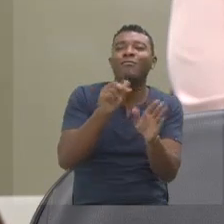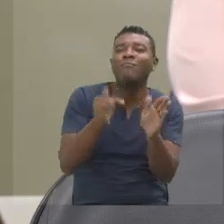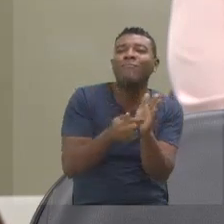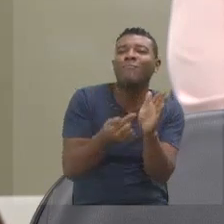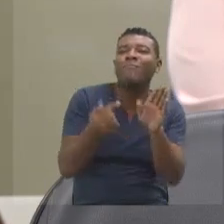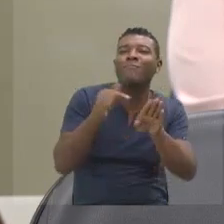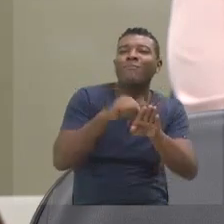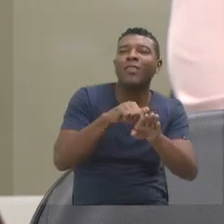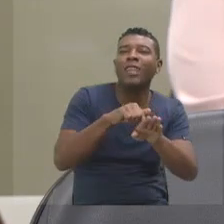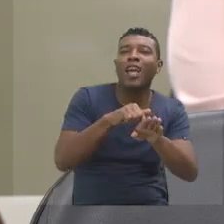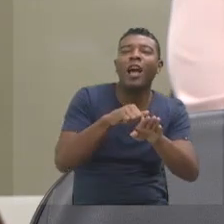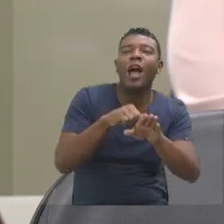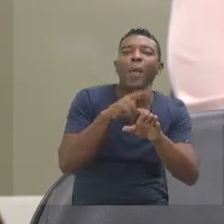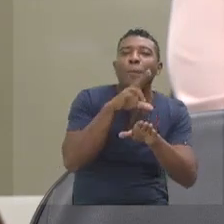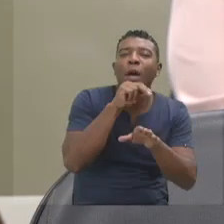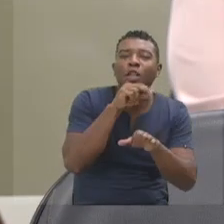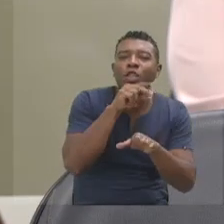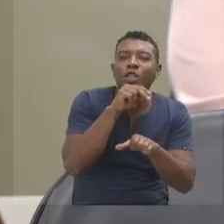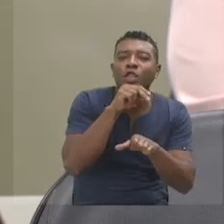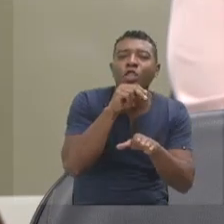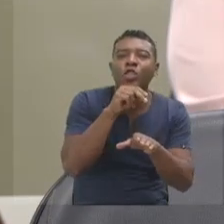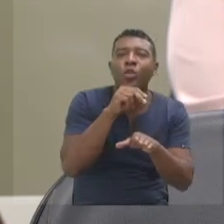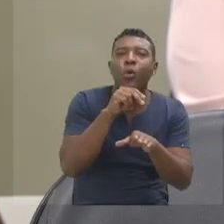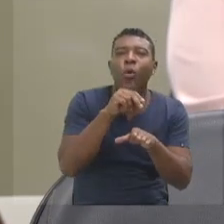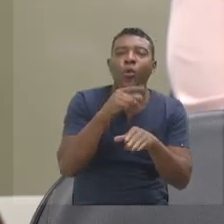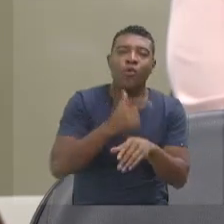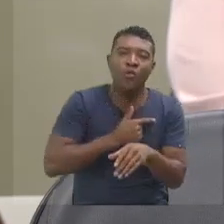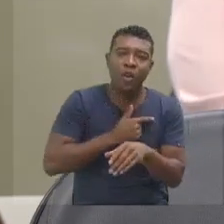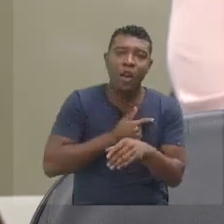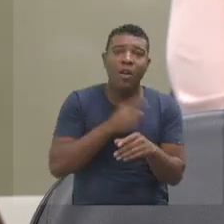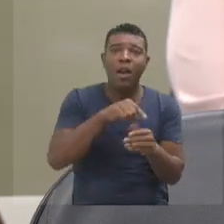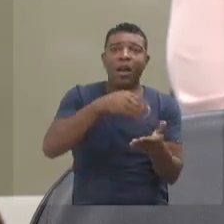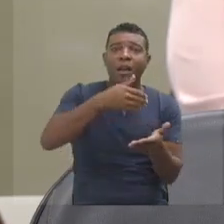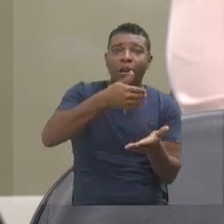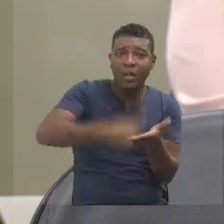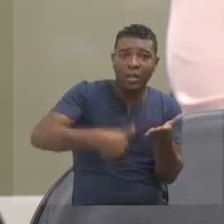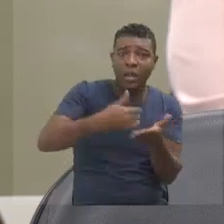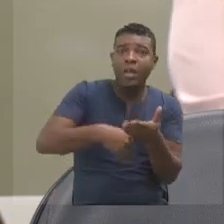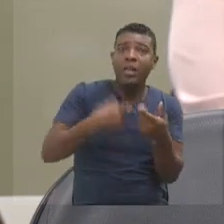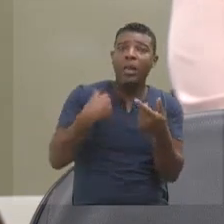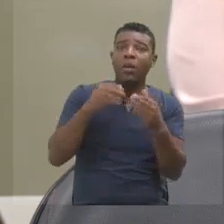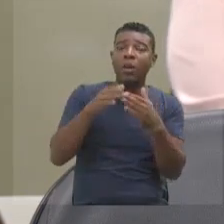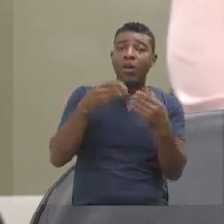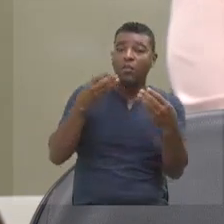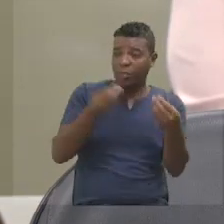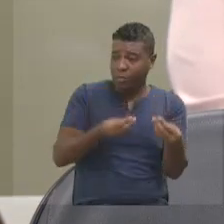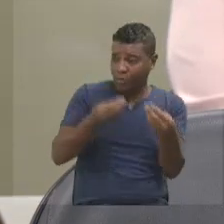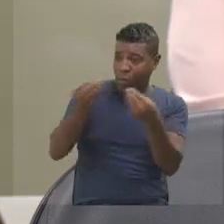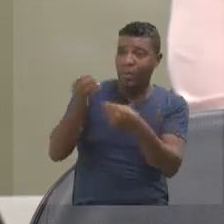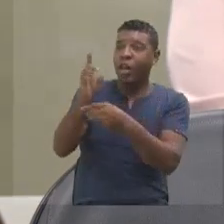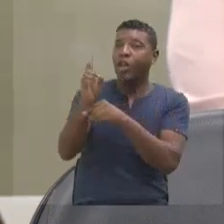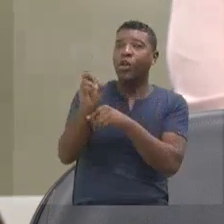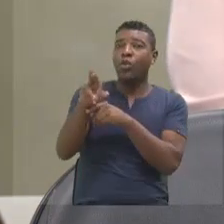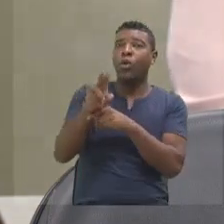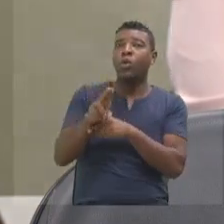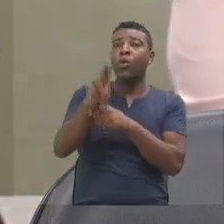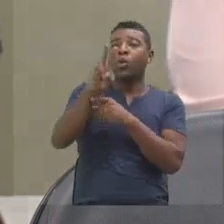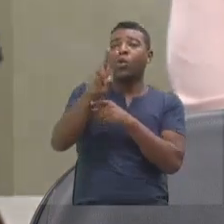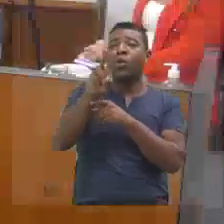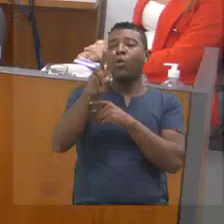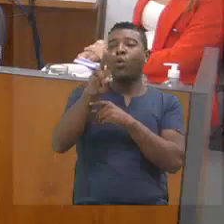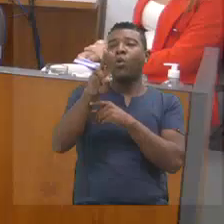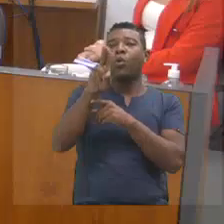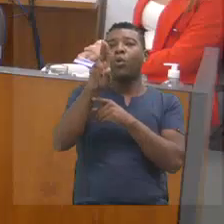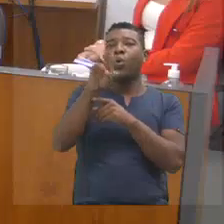procedimento o déficit que dá hoje do medicamento gostaria de pedir a doutora Wilson para assumir aqui